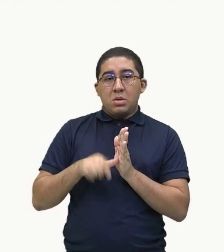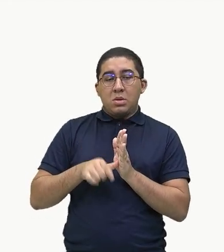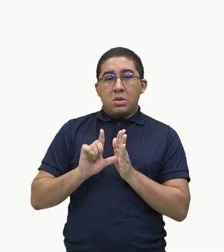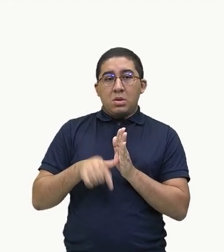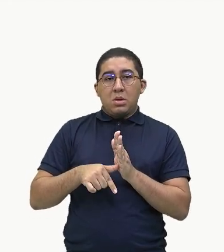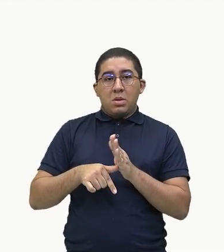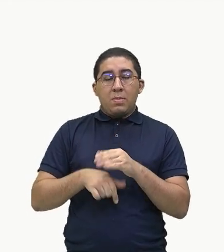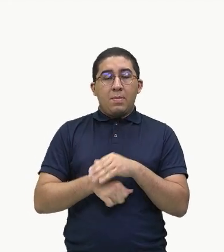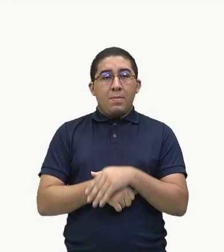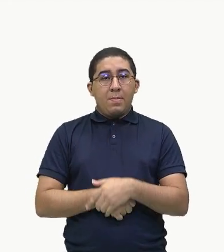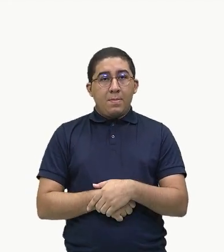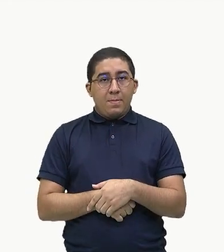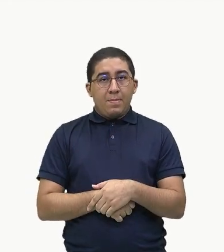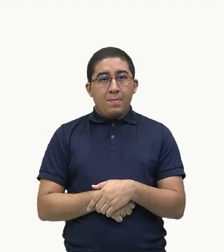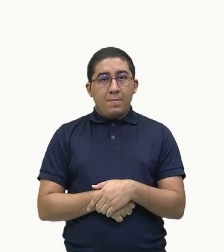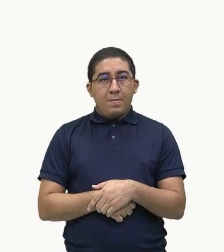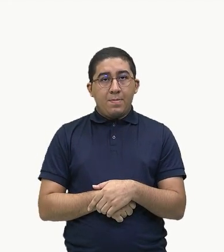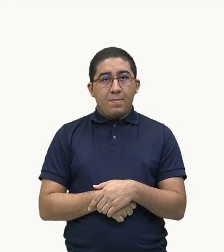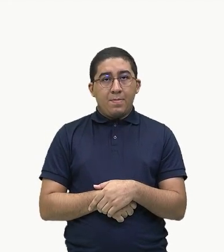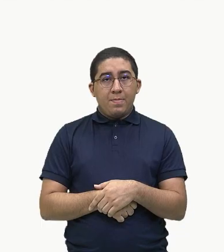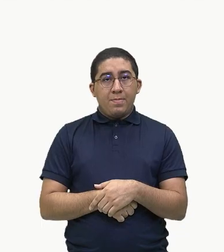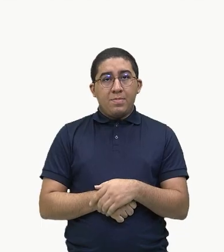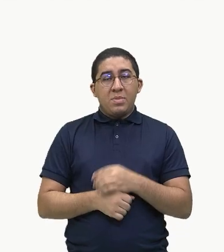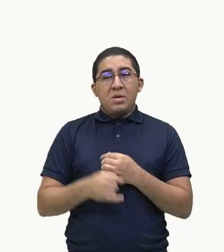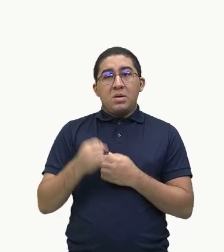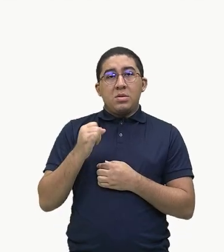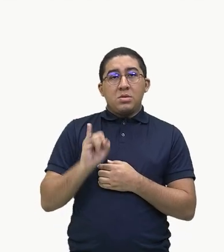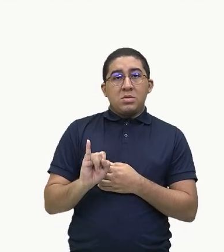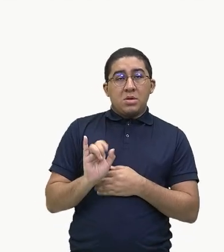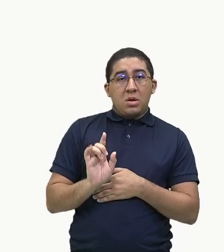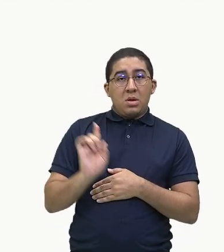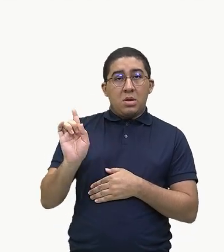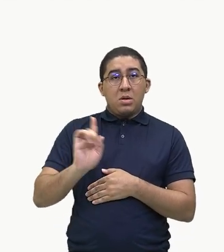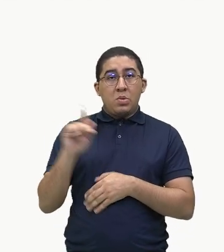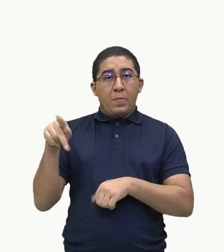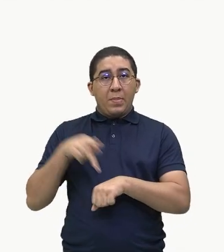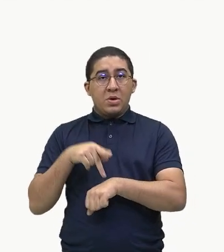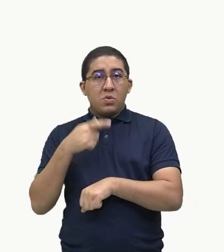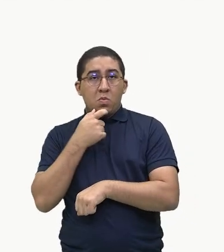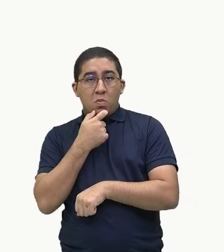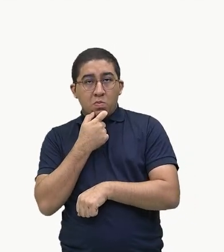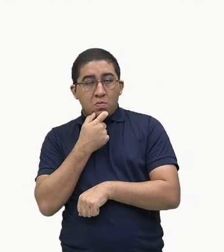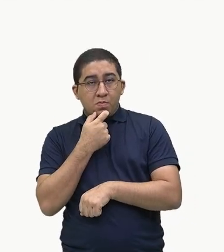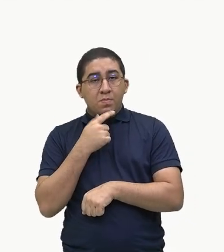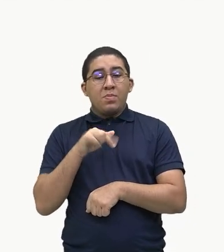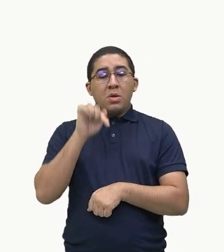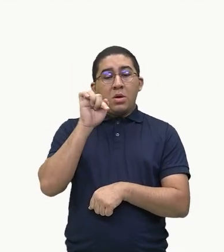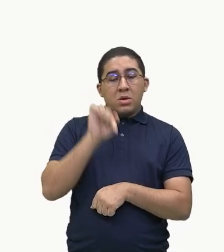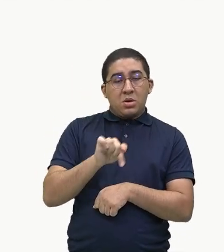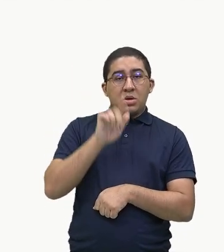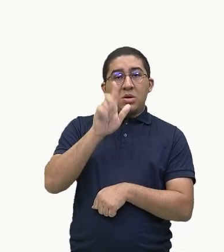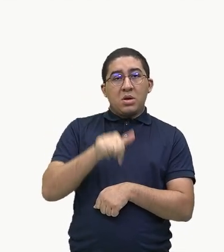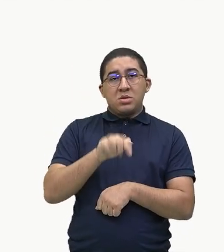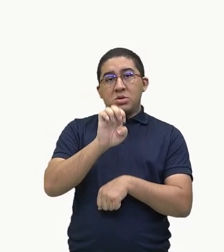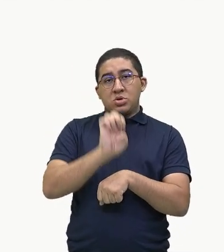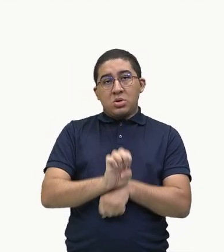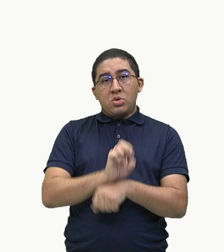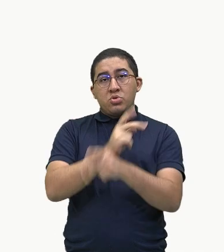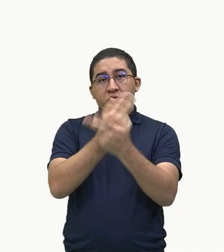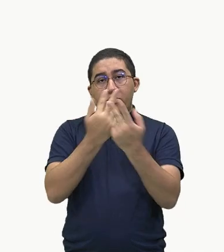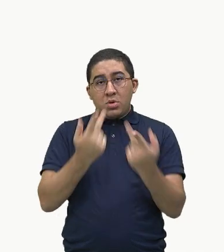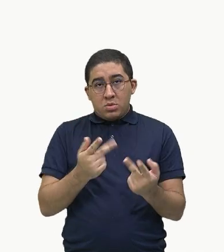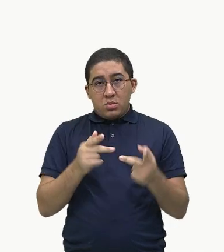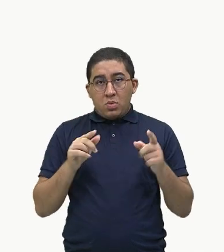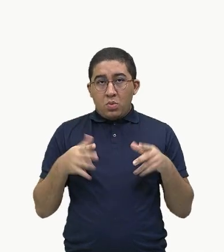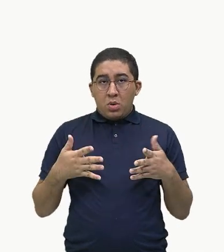Londres forem 12 horas, lá nesses estados, Pará, Maranhão, Piauí, Tocantins, entre outros,